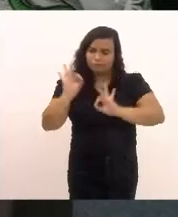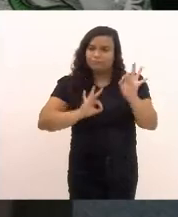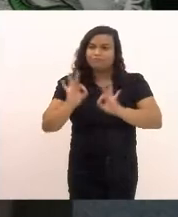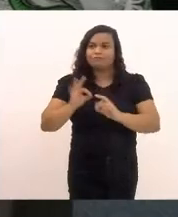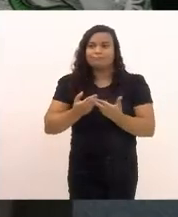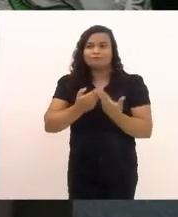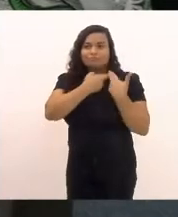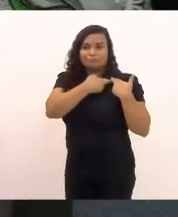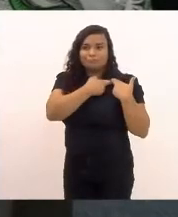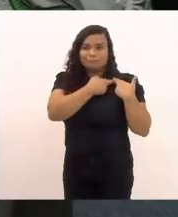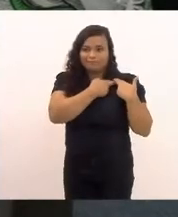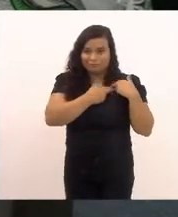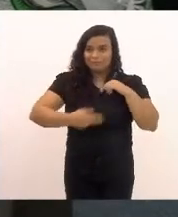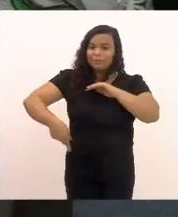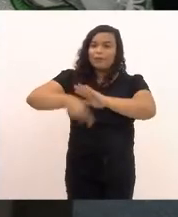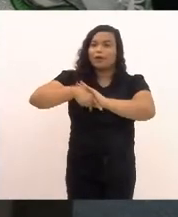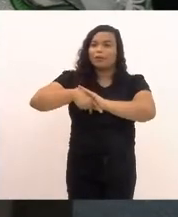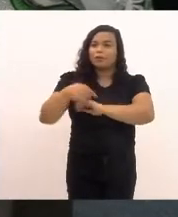carreira, enfim,